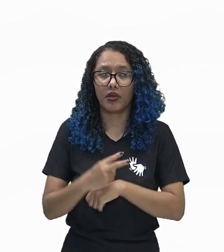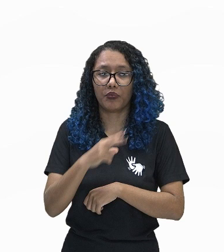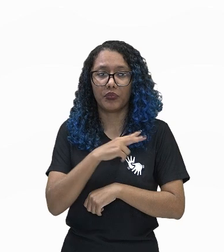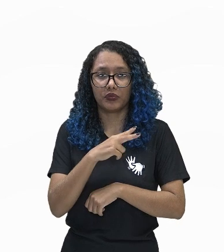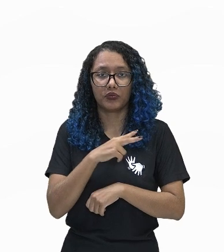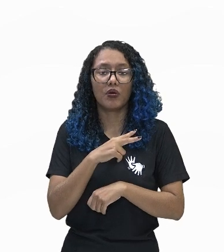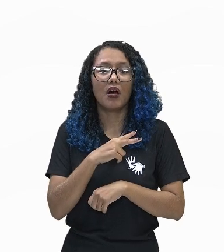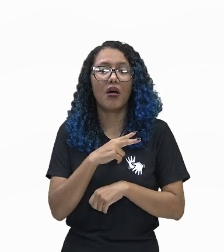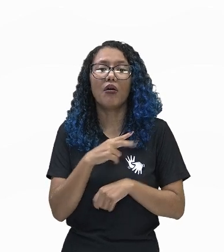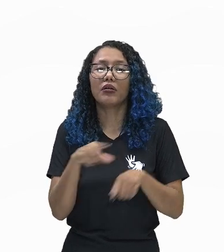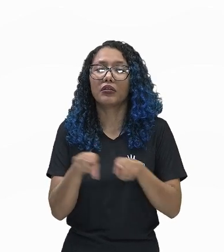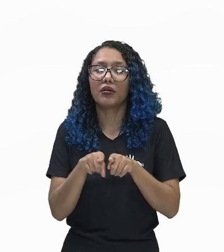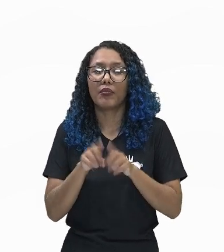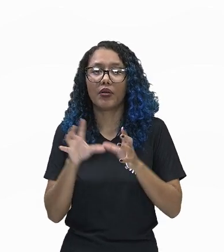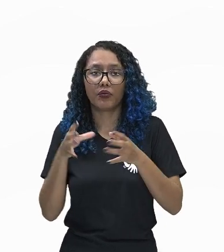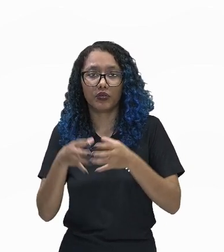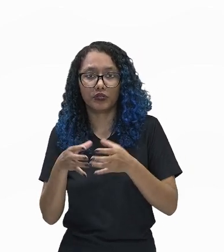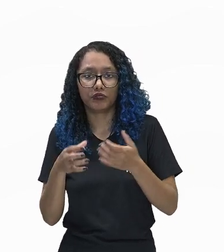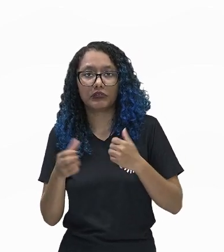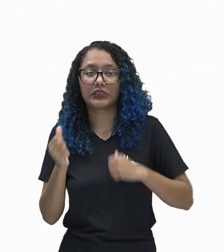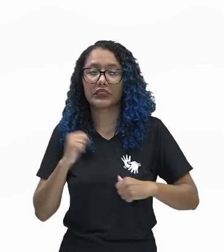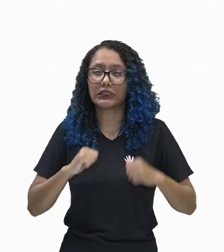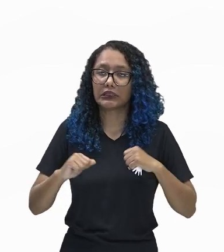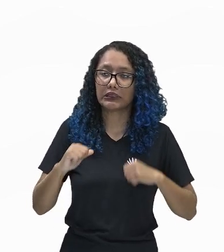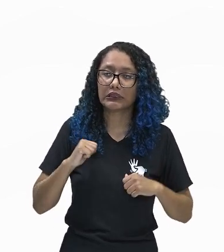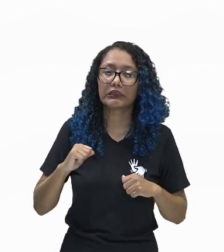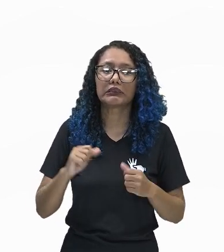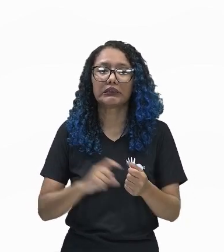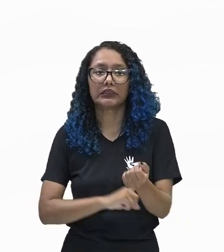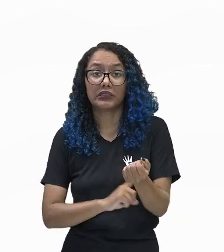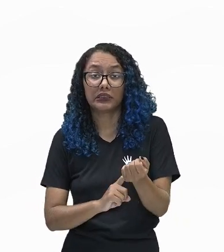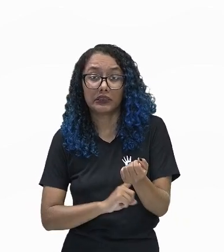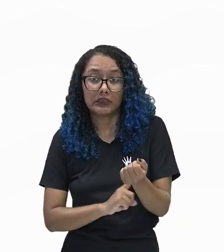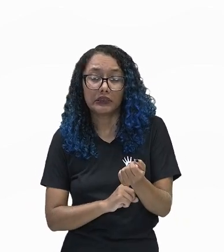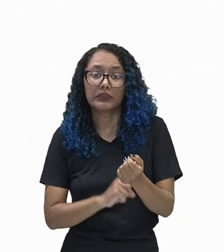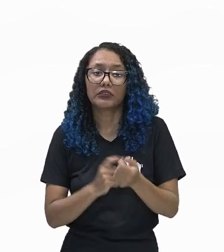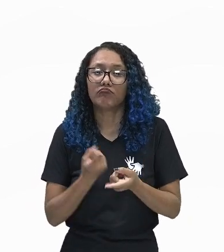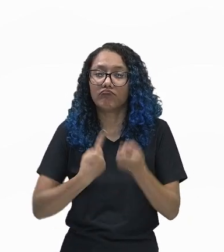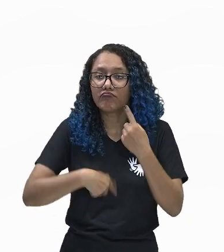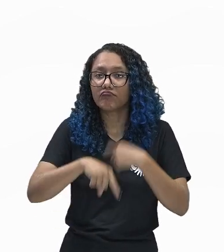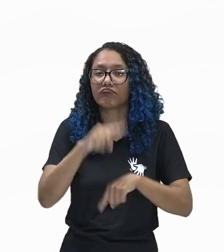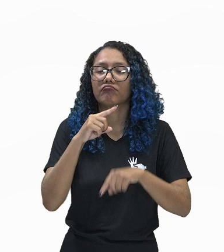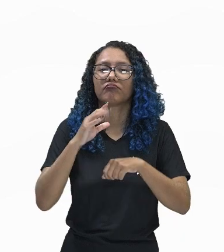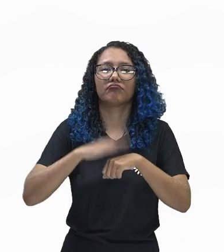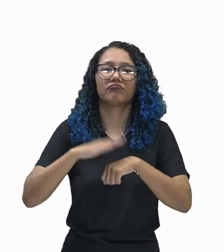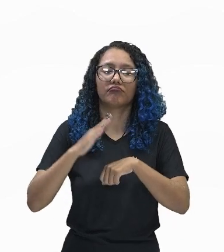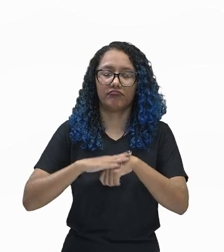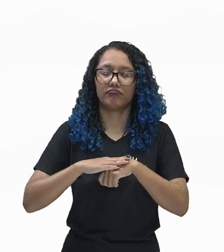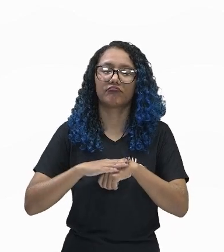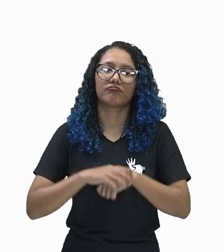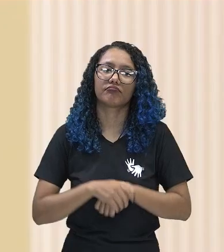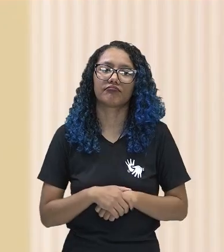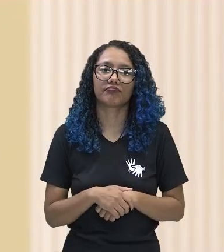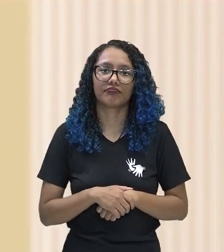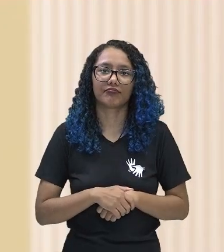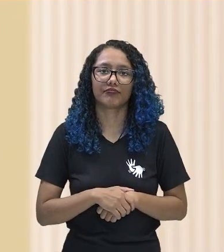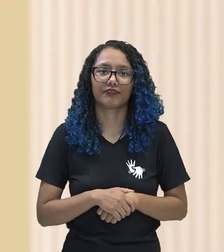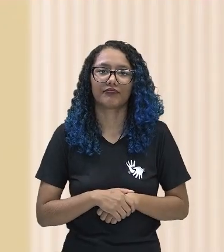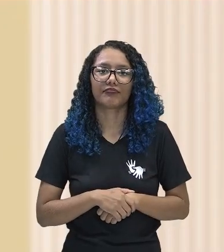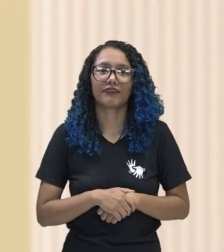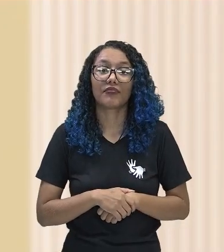pessoais coletivos, ansiedade, estresse, resiliência e autonomia.